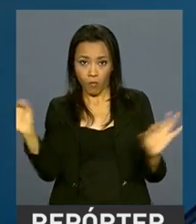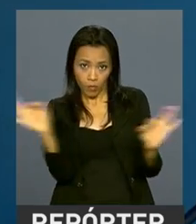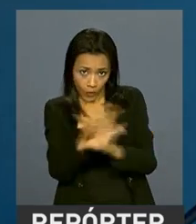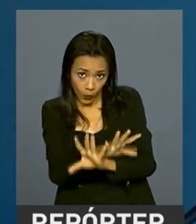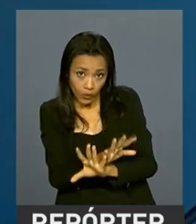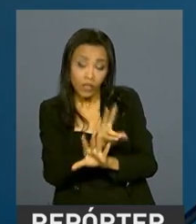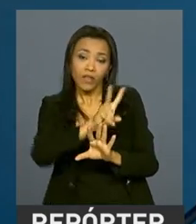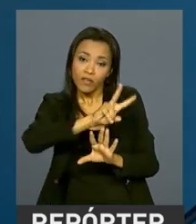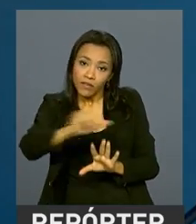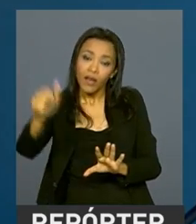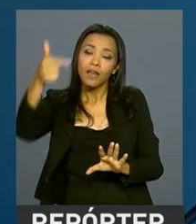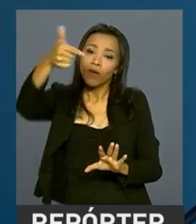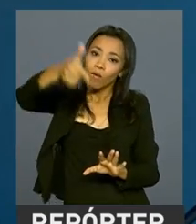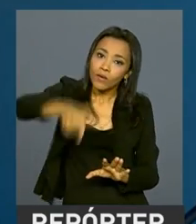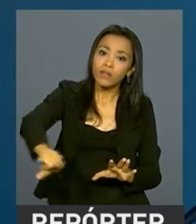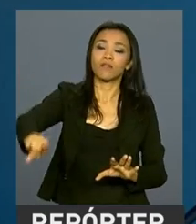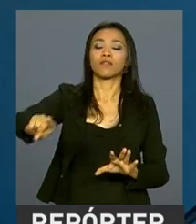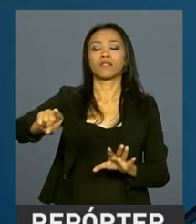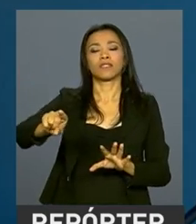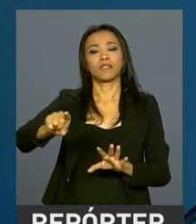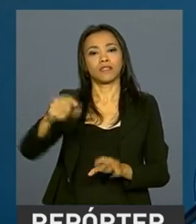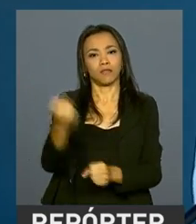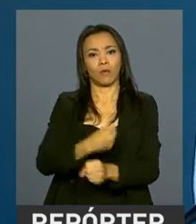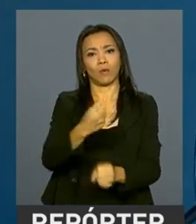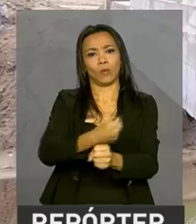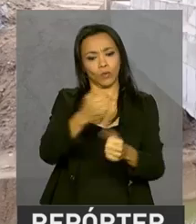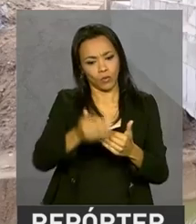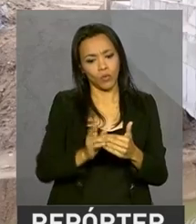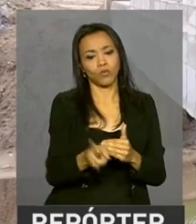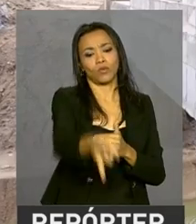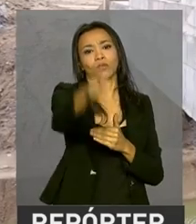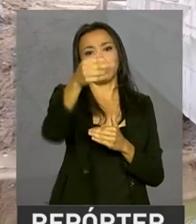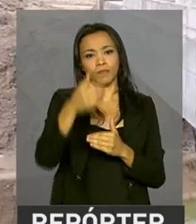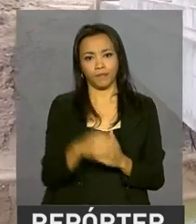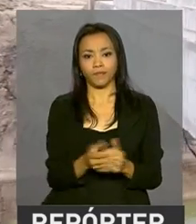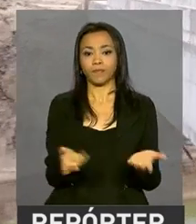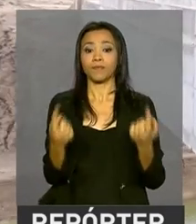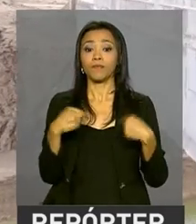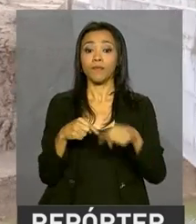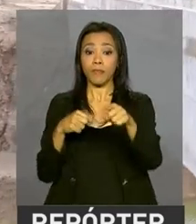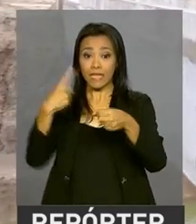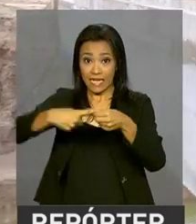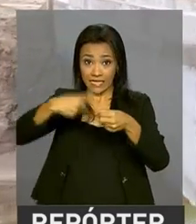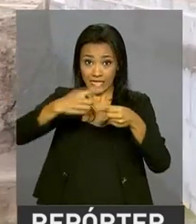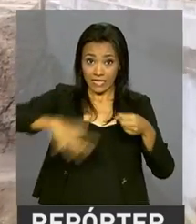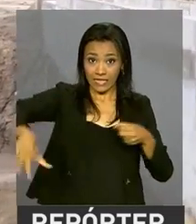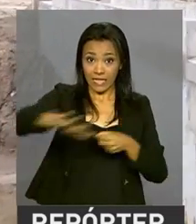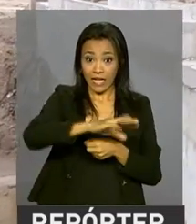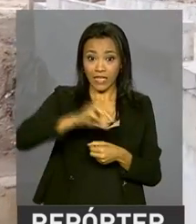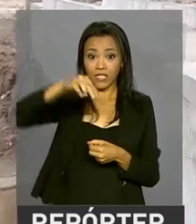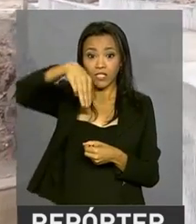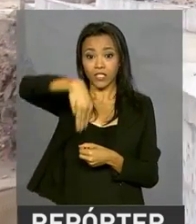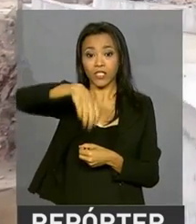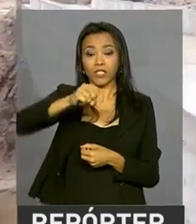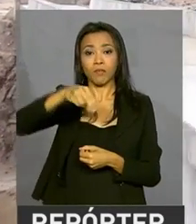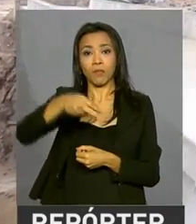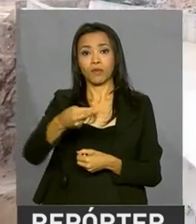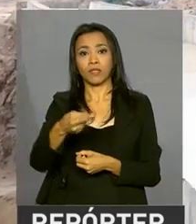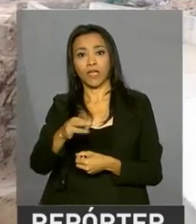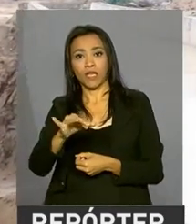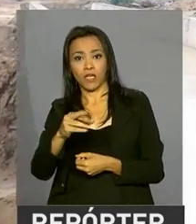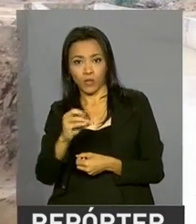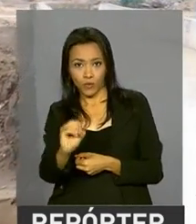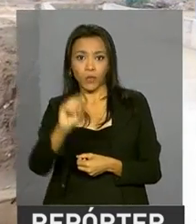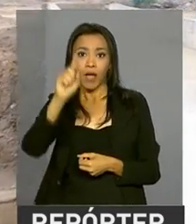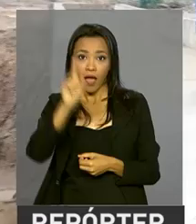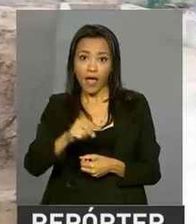possibilitará a retomada e a conclusão da obra. A cidade de Monteiro é o ponto final do eixo leste do projeto